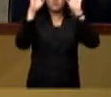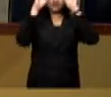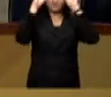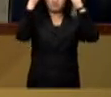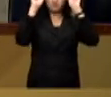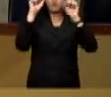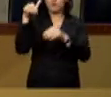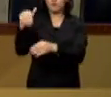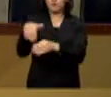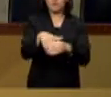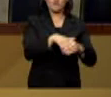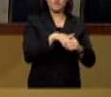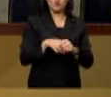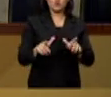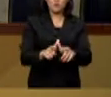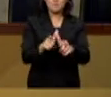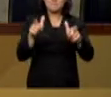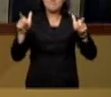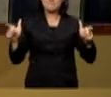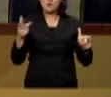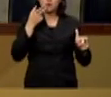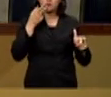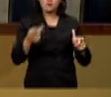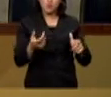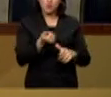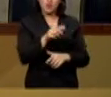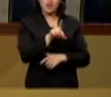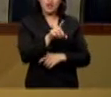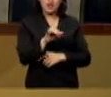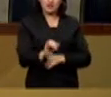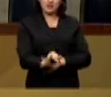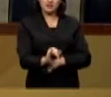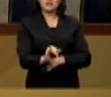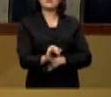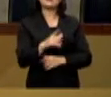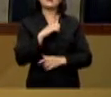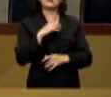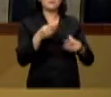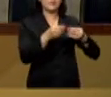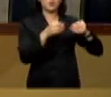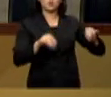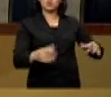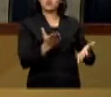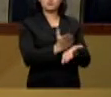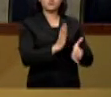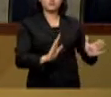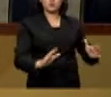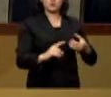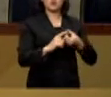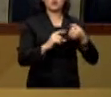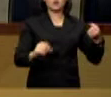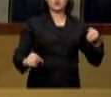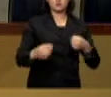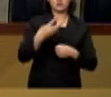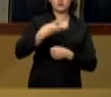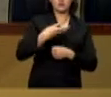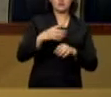maioria, julgou prejudicada a ação direta em relação ao artigo 3º, parágrafo 3º, da